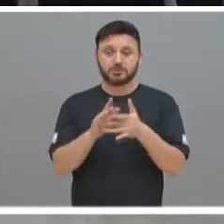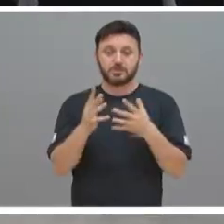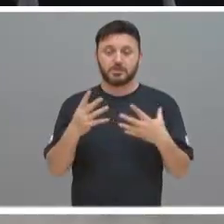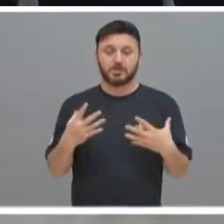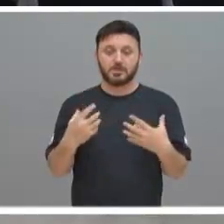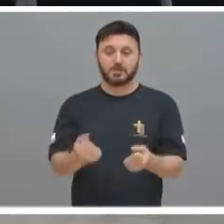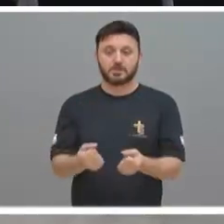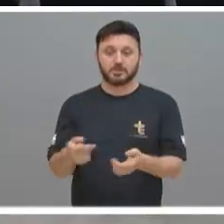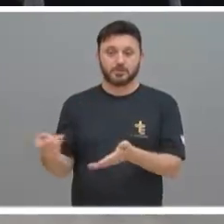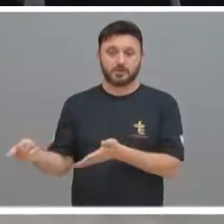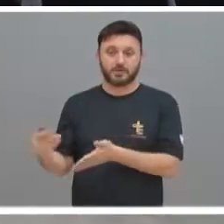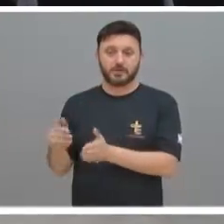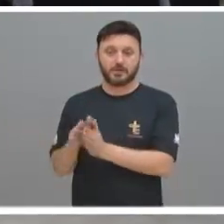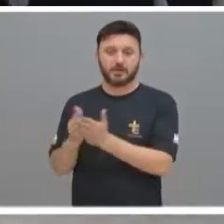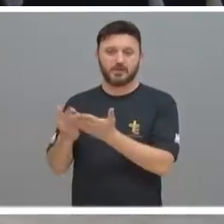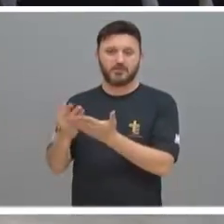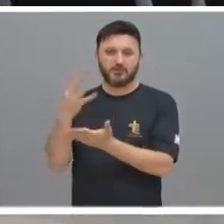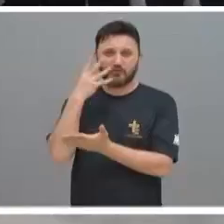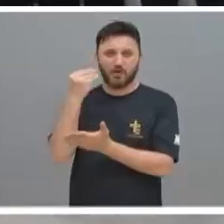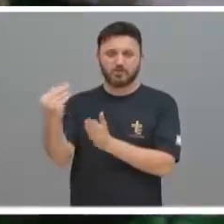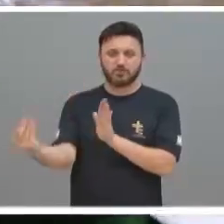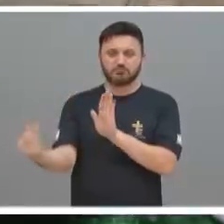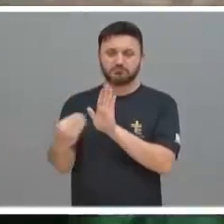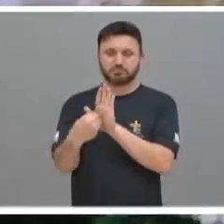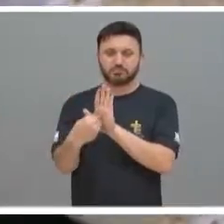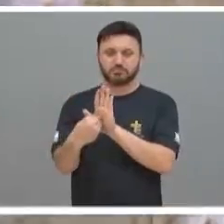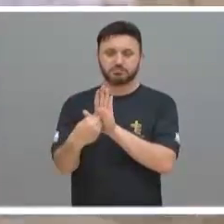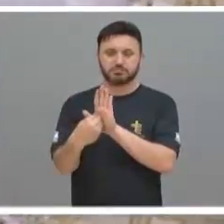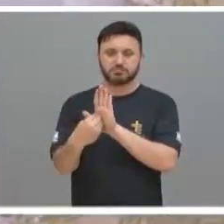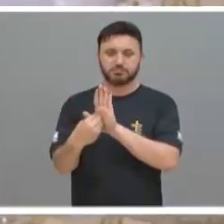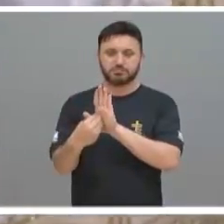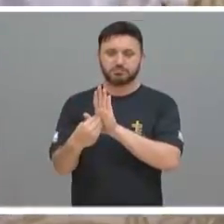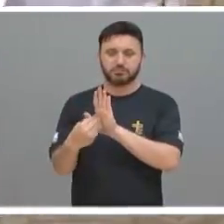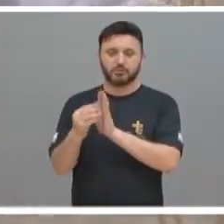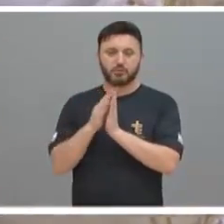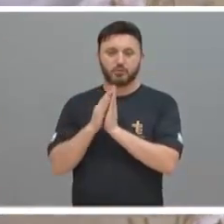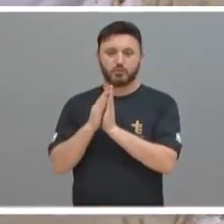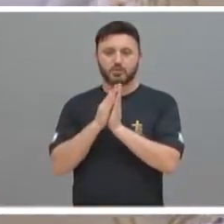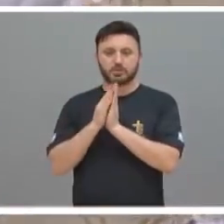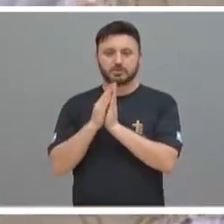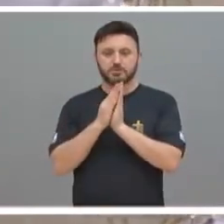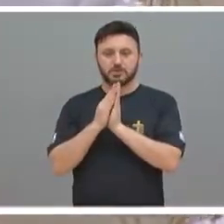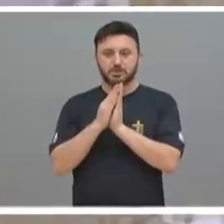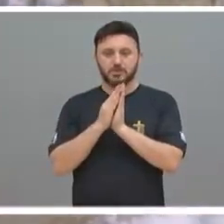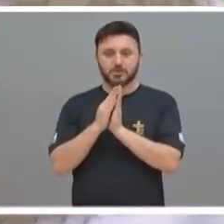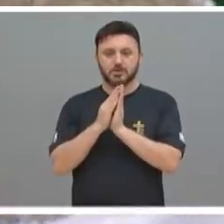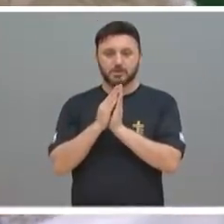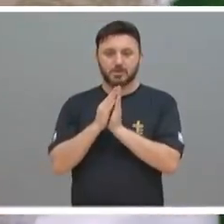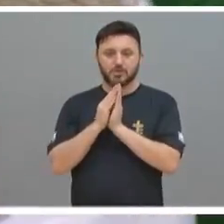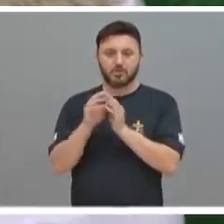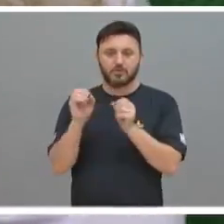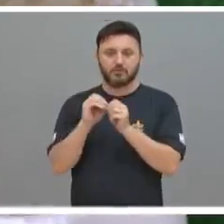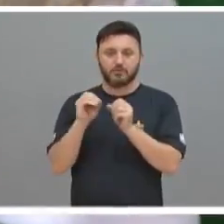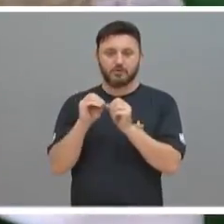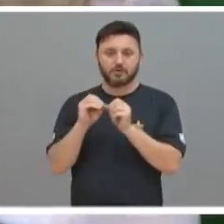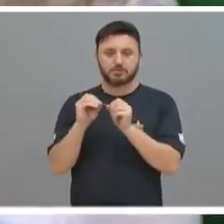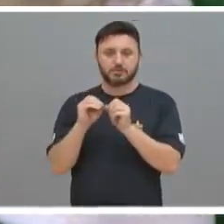receber esse porta-retrato, esse quadrinho com a oração que eu faço